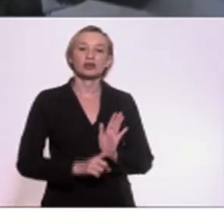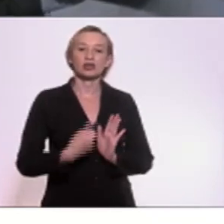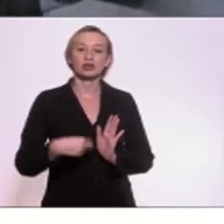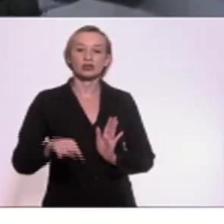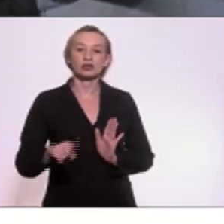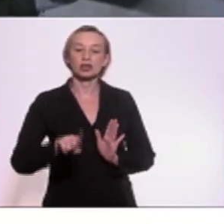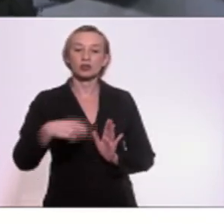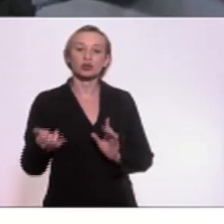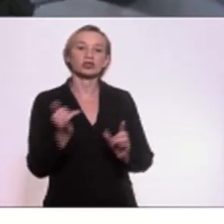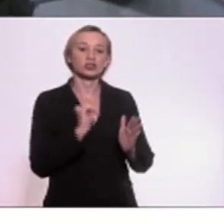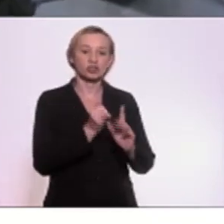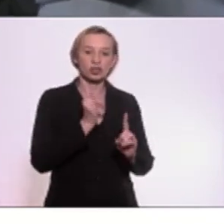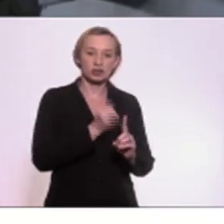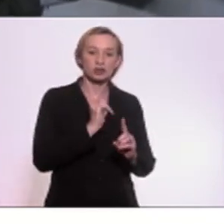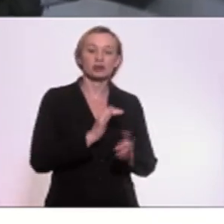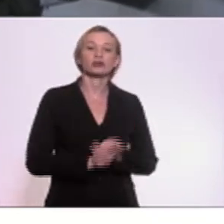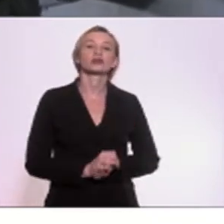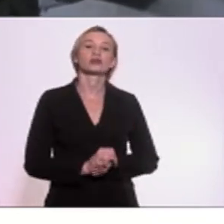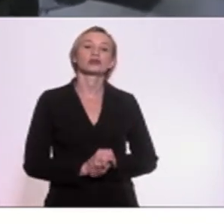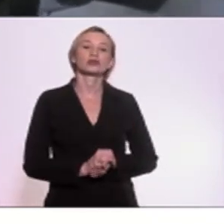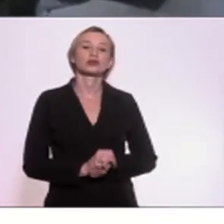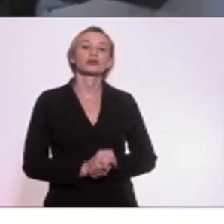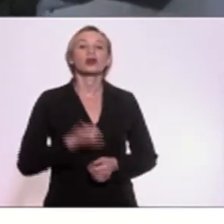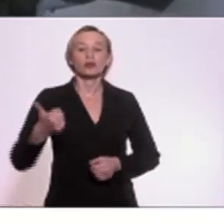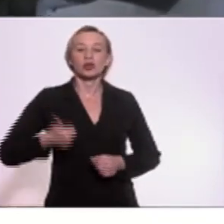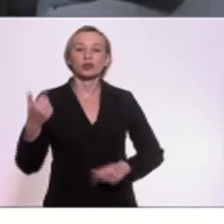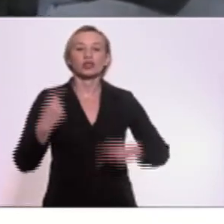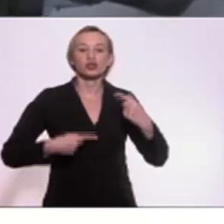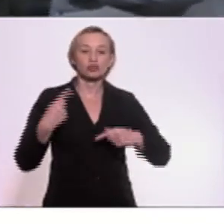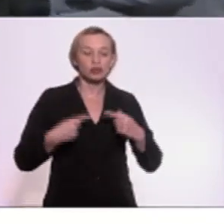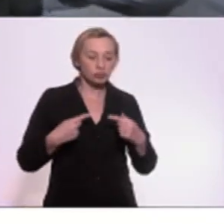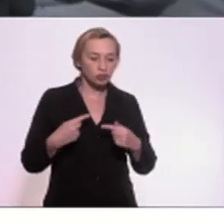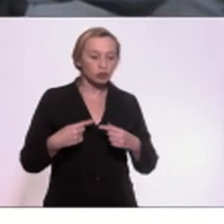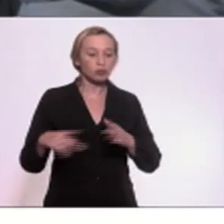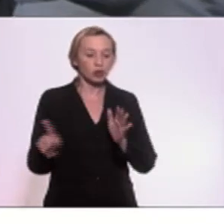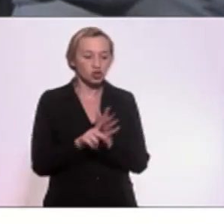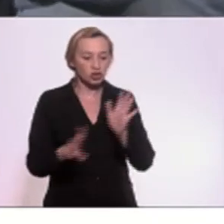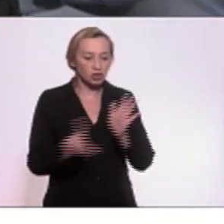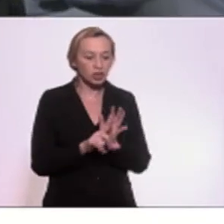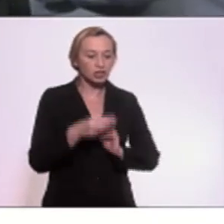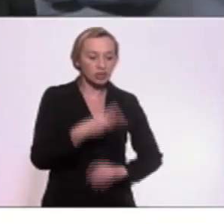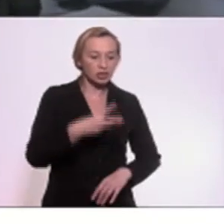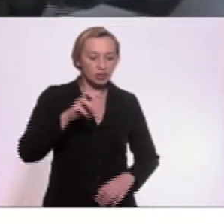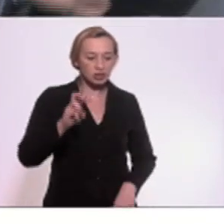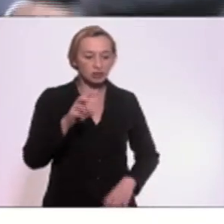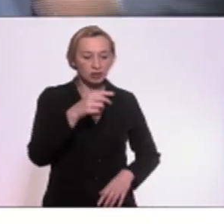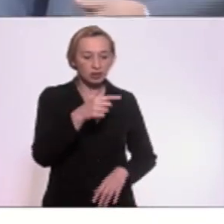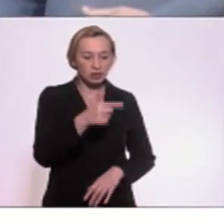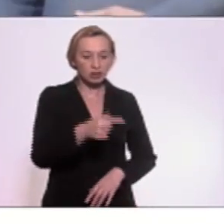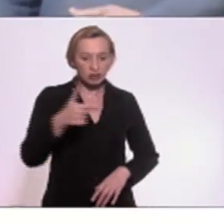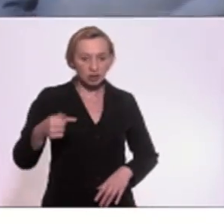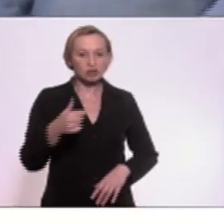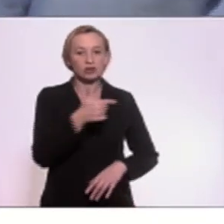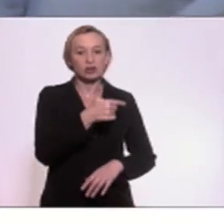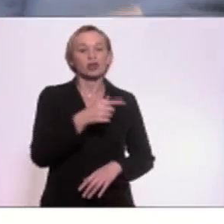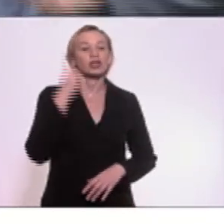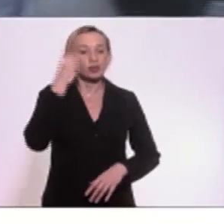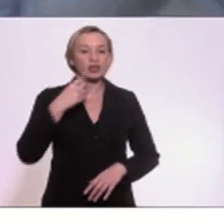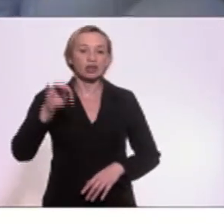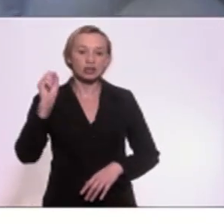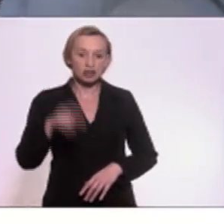de indicação. Em primeira discussão, projeto de lei 3517/2017, autoria do deputado Anderson